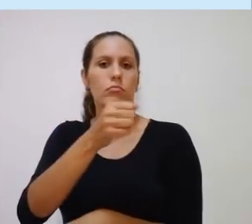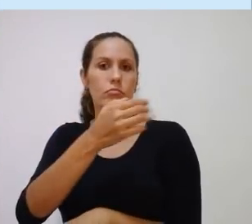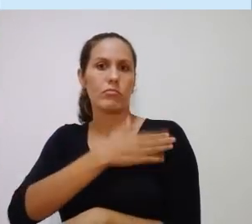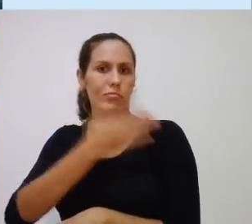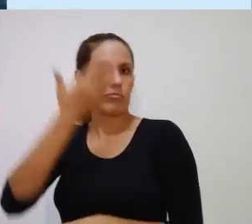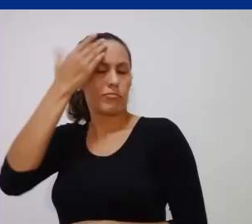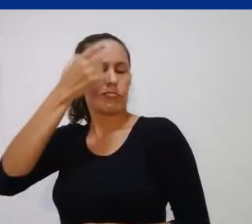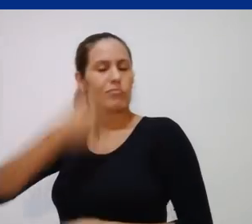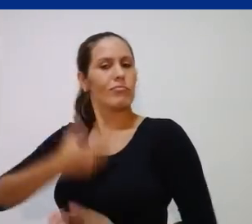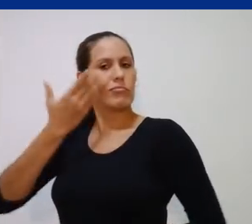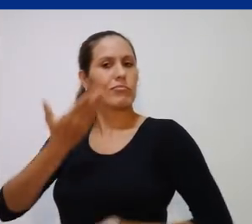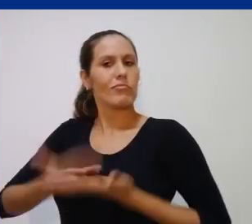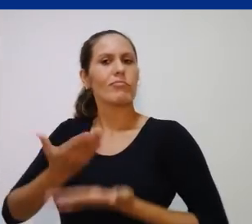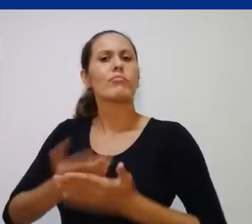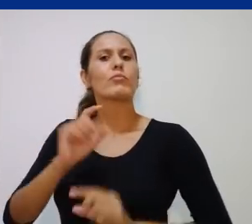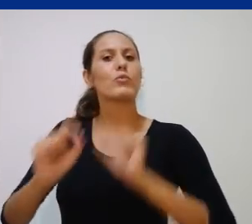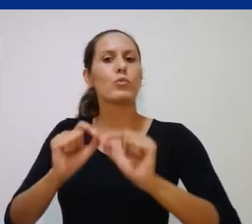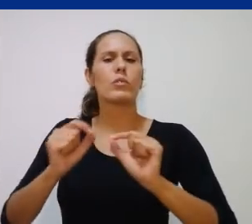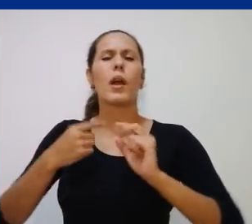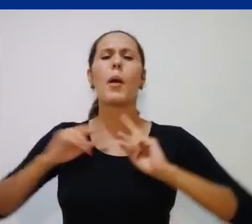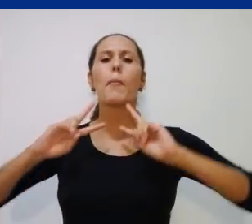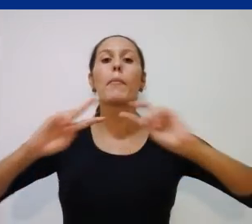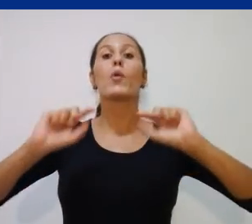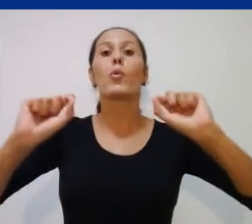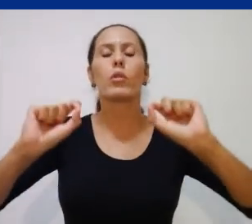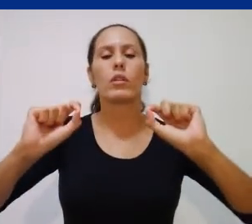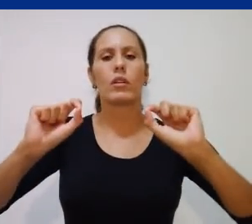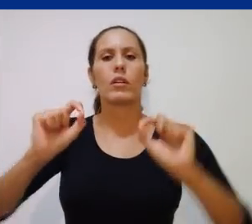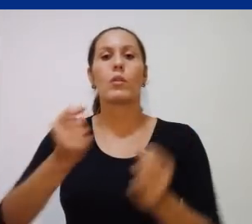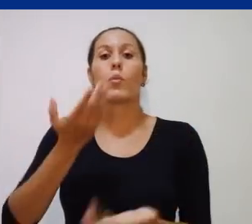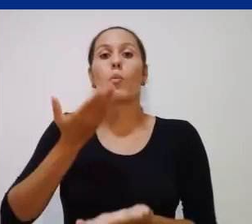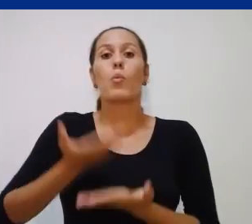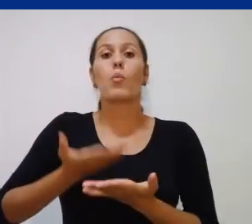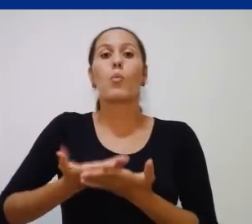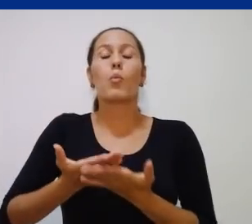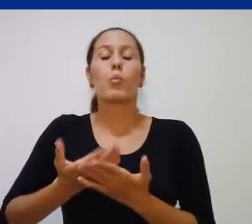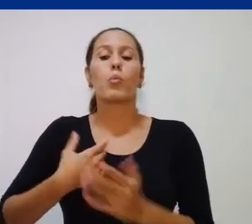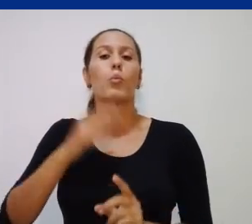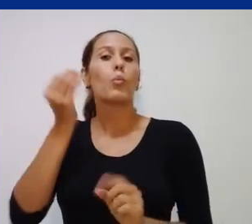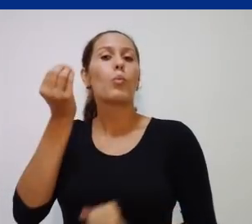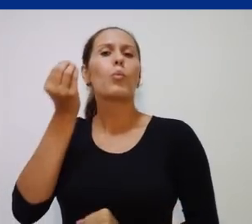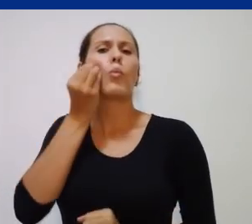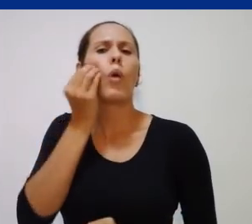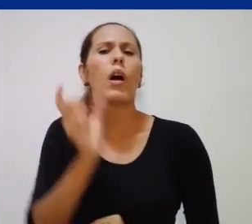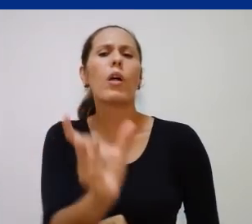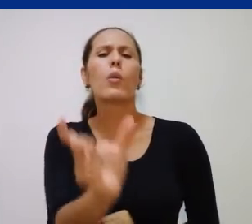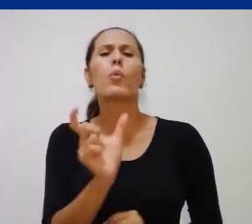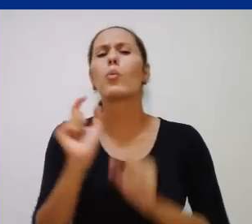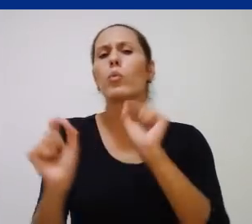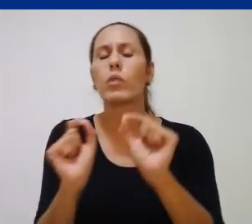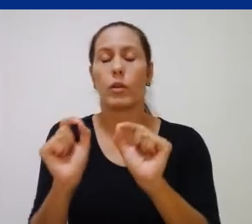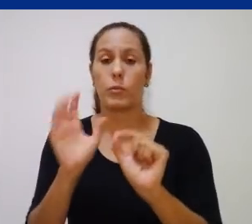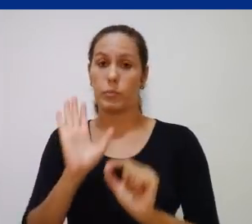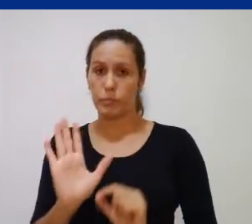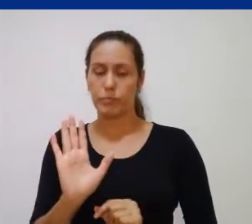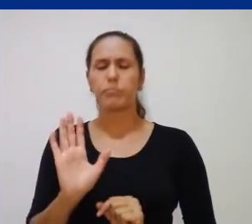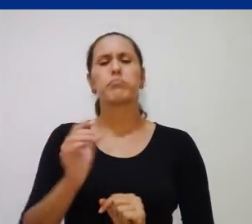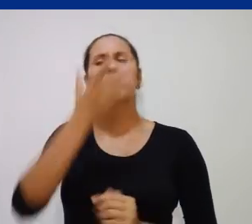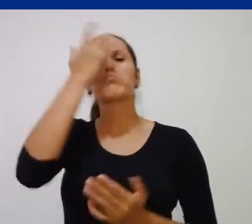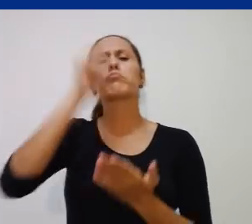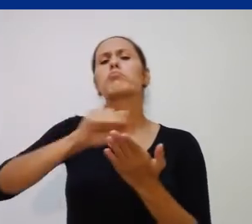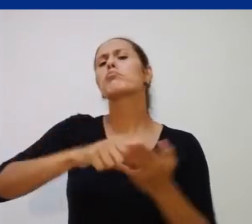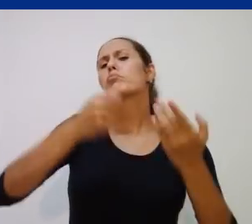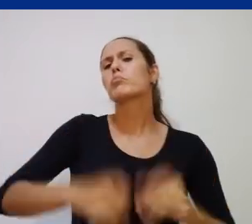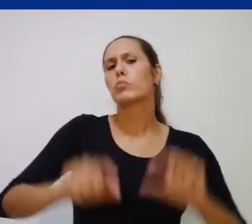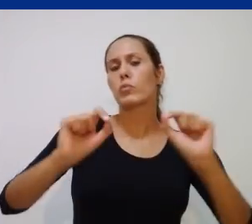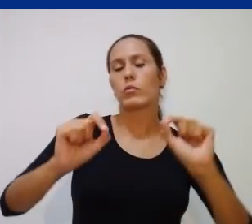perceber a importância de ser, como está aí na tua tela, um estudante observador. Não é verdade, Flávio? Ok. Segundo Ramalho,